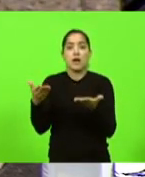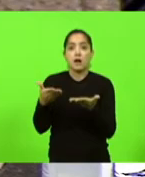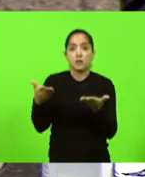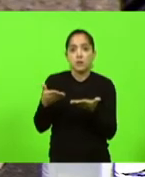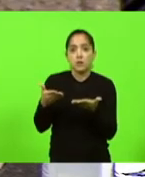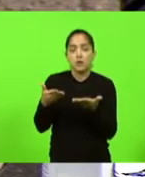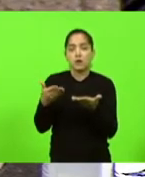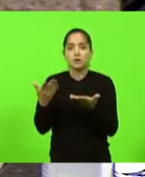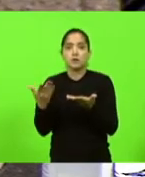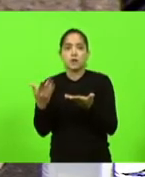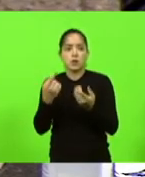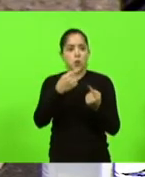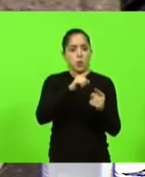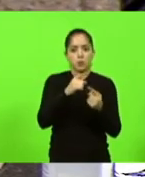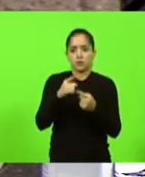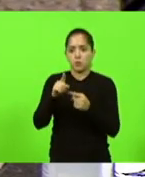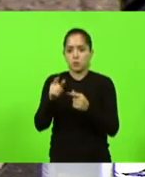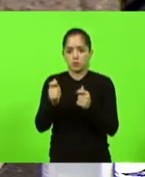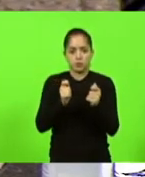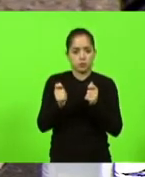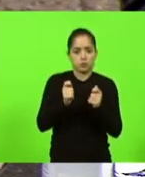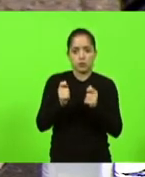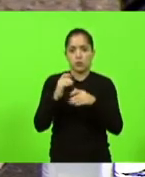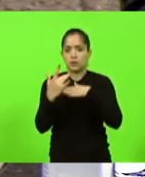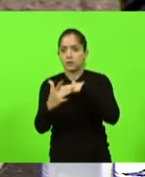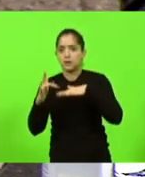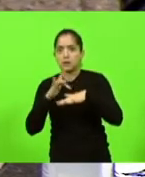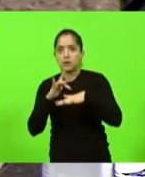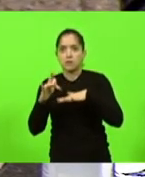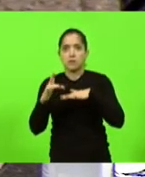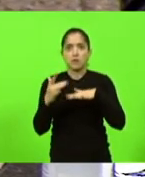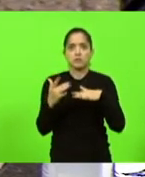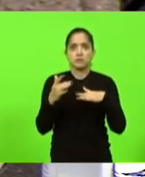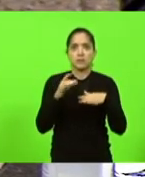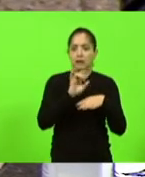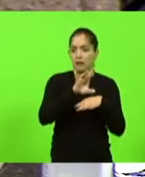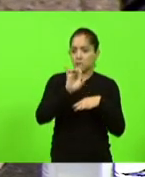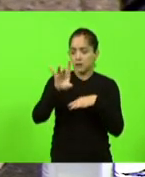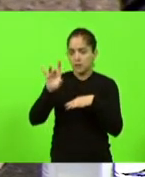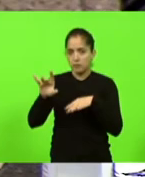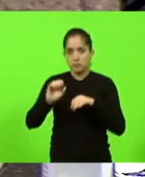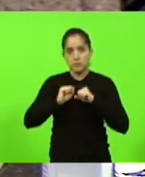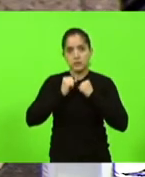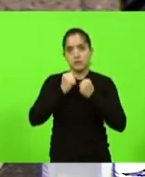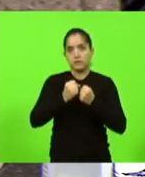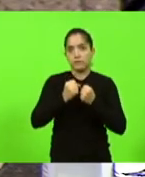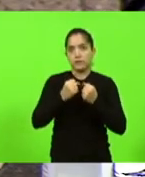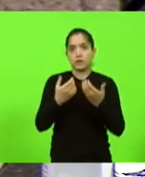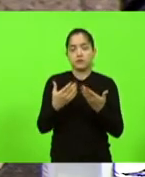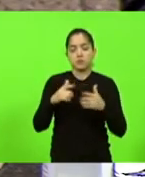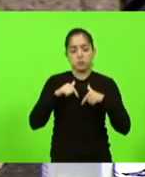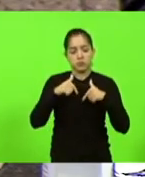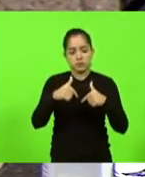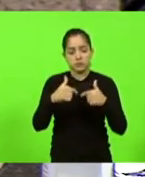aqui um ficar controlando a rede social do outro, cada um que se defende o que é bem entender lá na sua rede social.